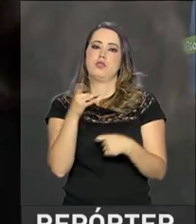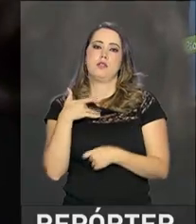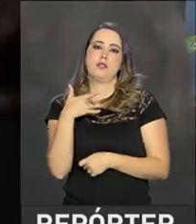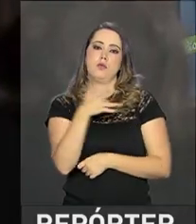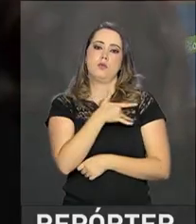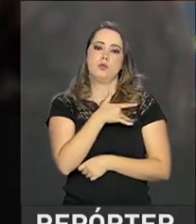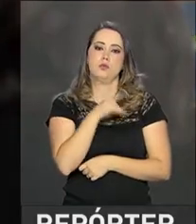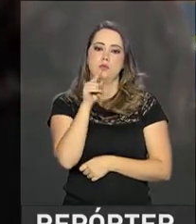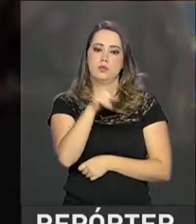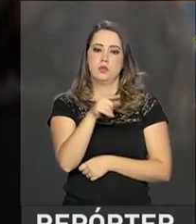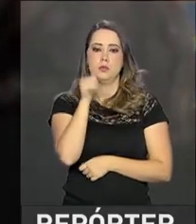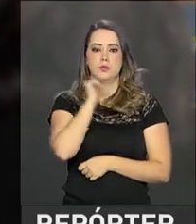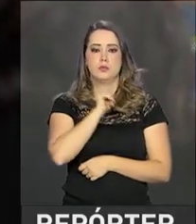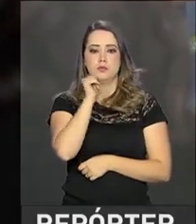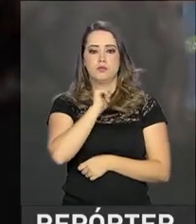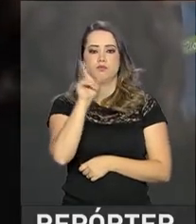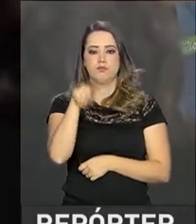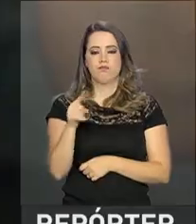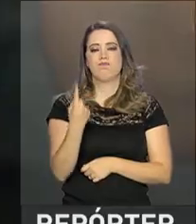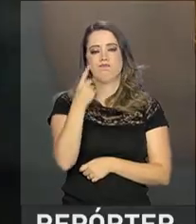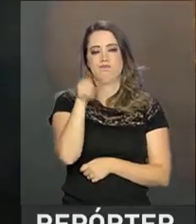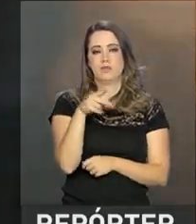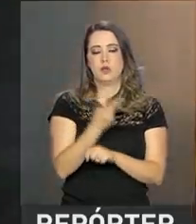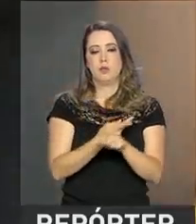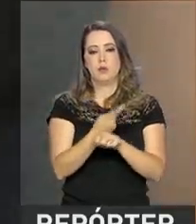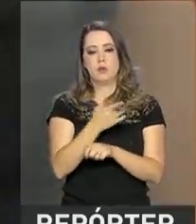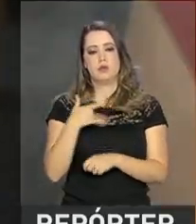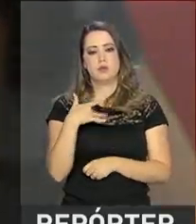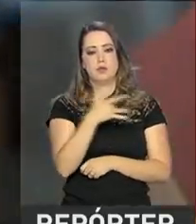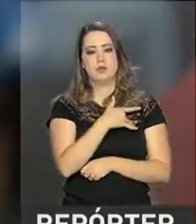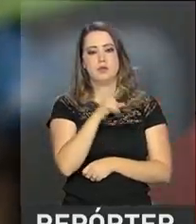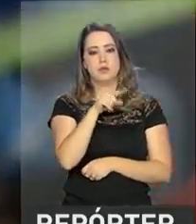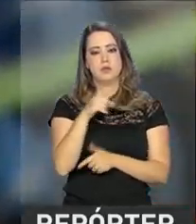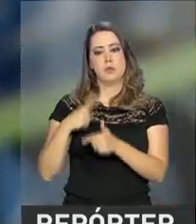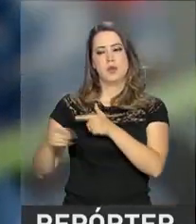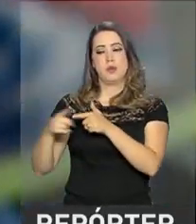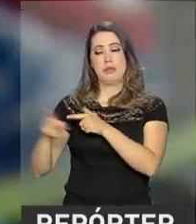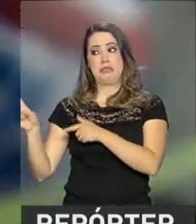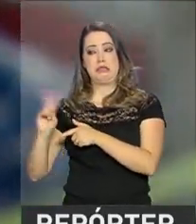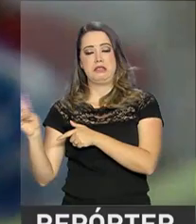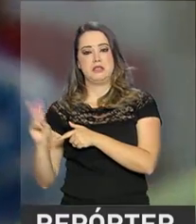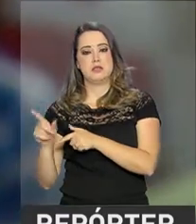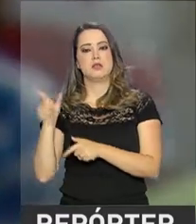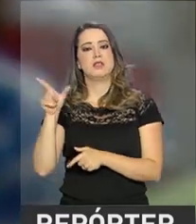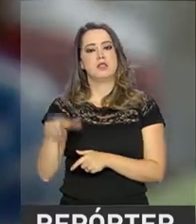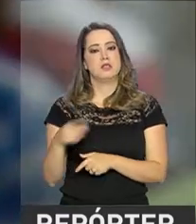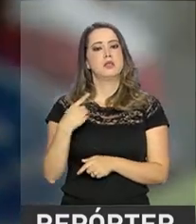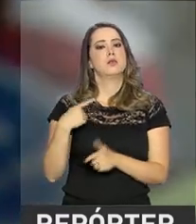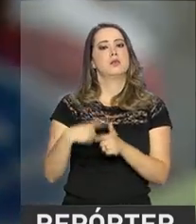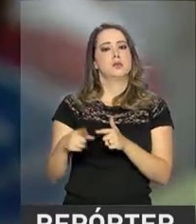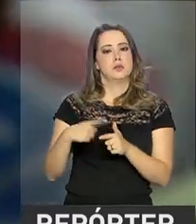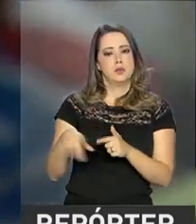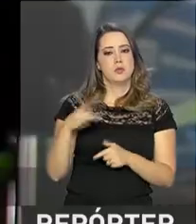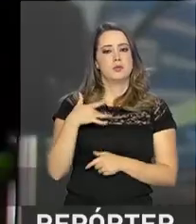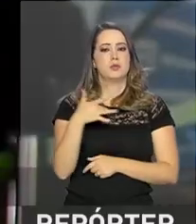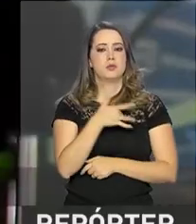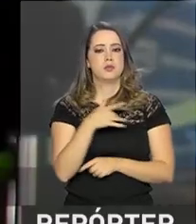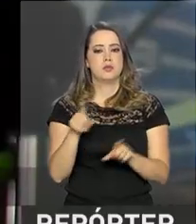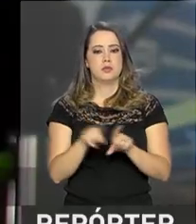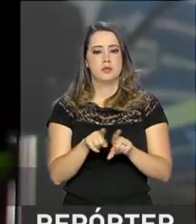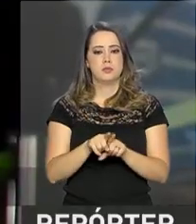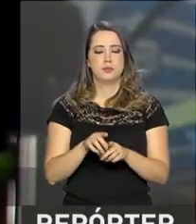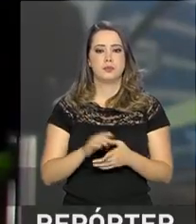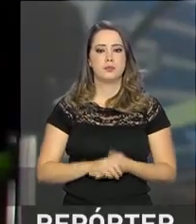dona-de-casa lei diz é uma dessas pessoas ela conta que a crise no país vizinho afetou muito a saúde pública a